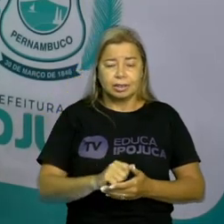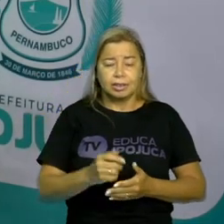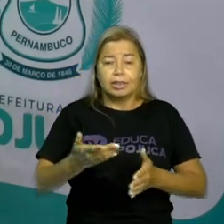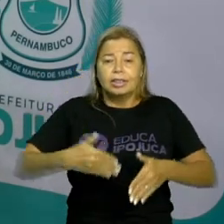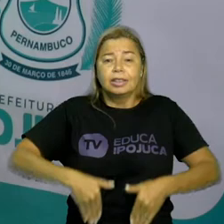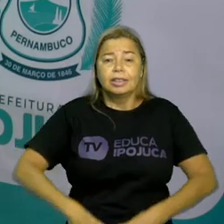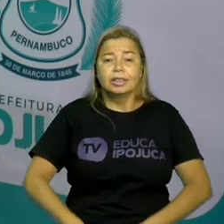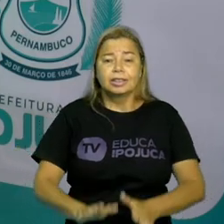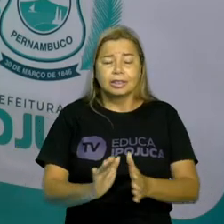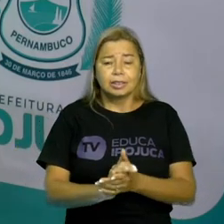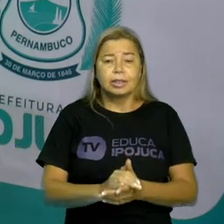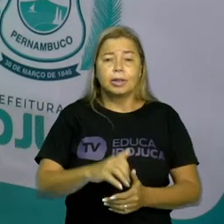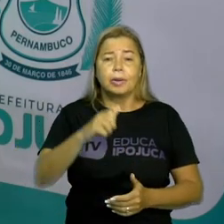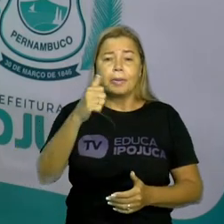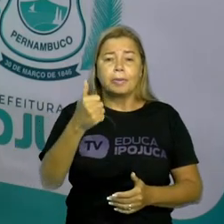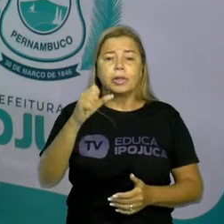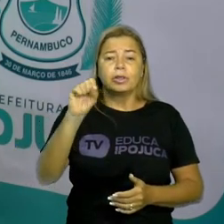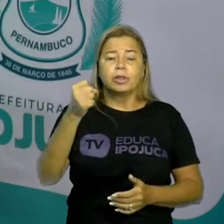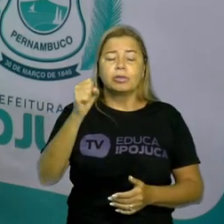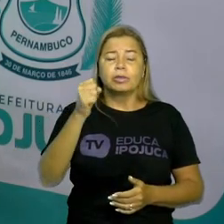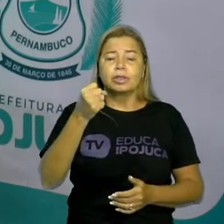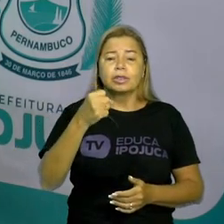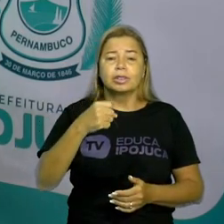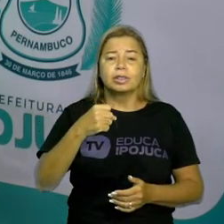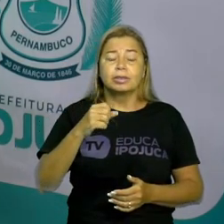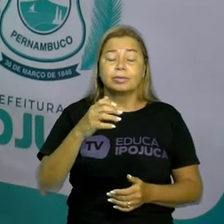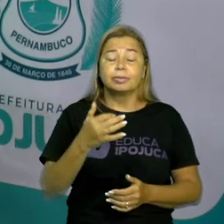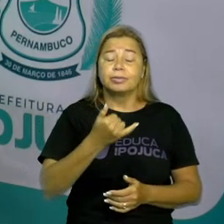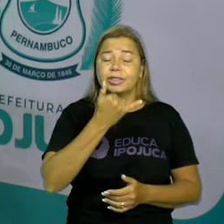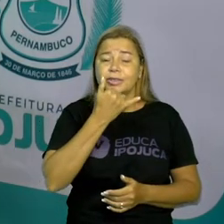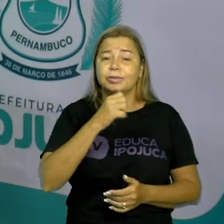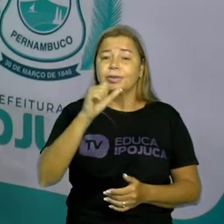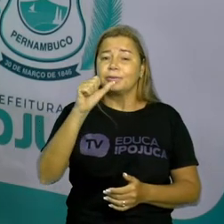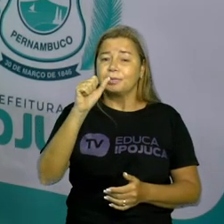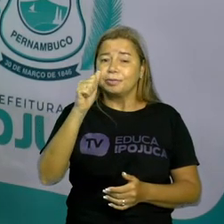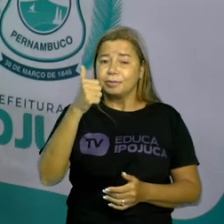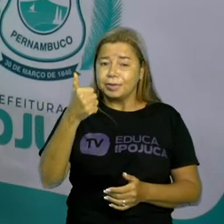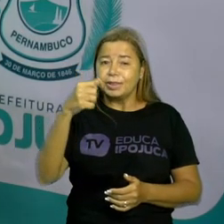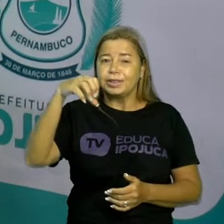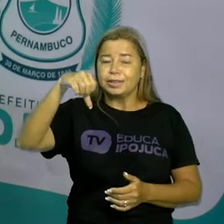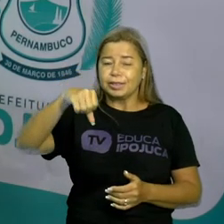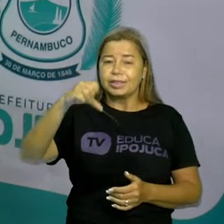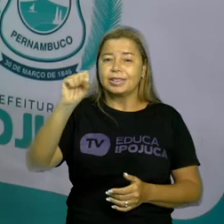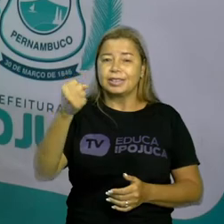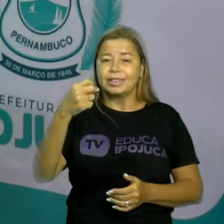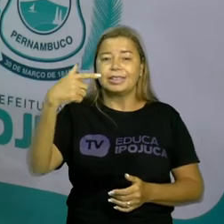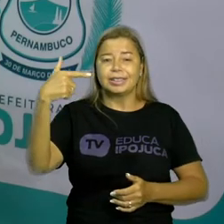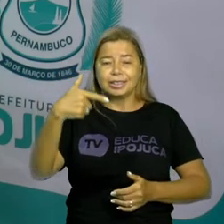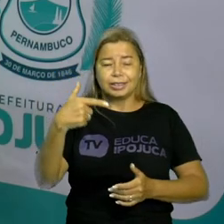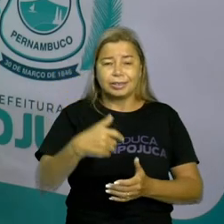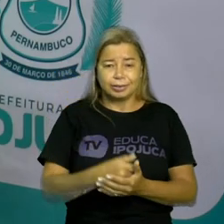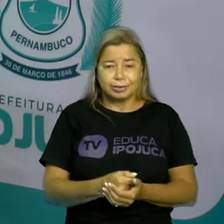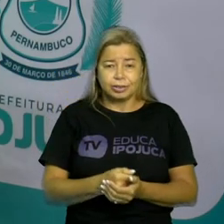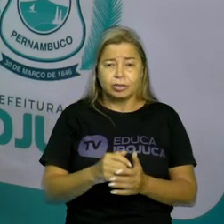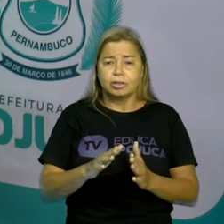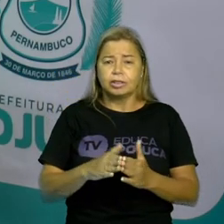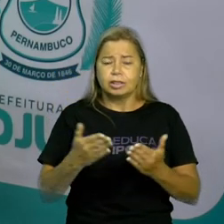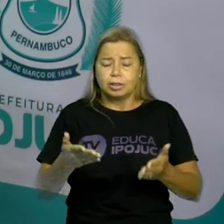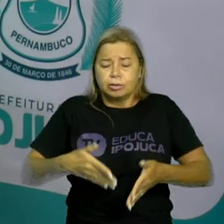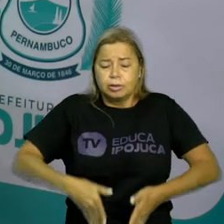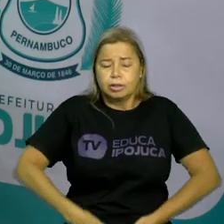1982. Quantos anos Marcela vai completar em 2022? Ela nasceu em junho